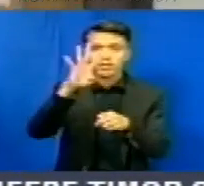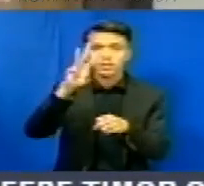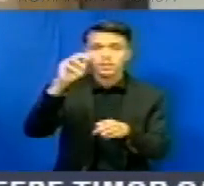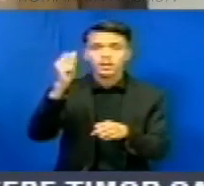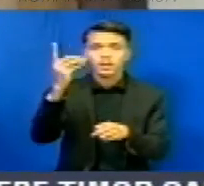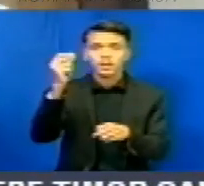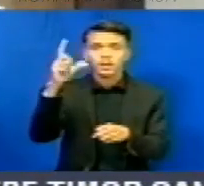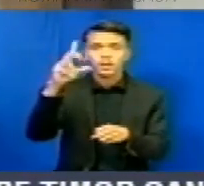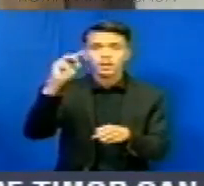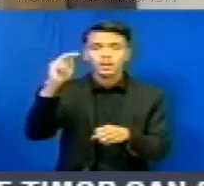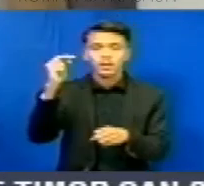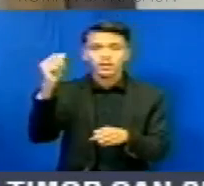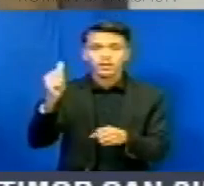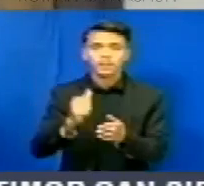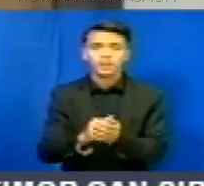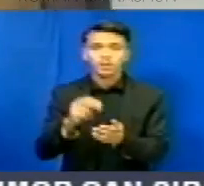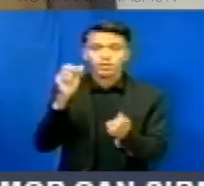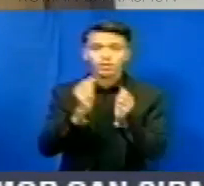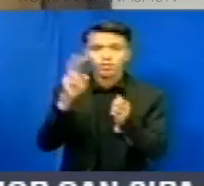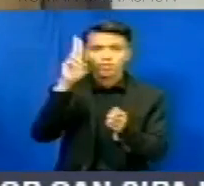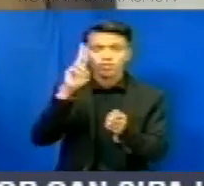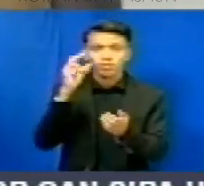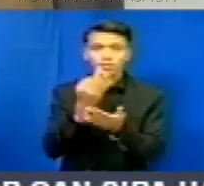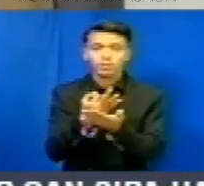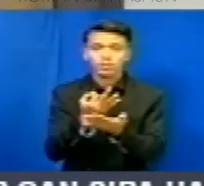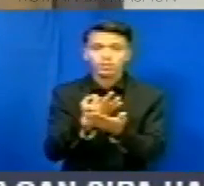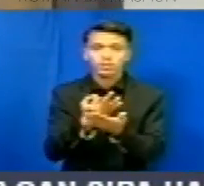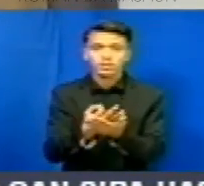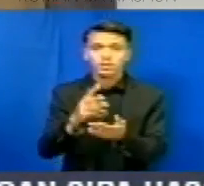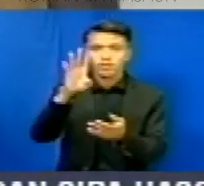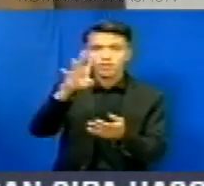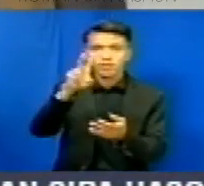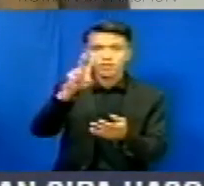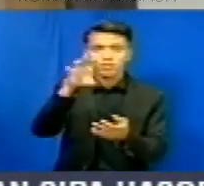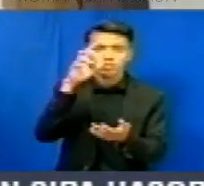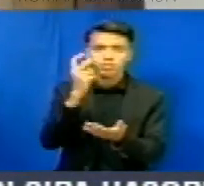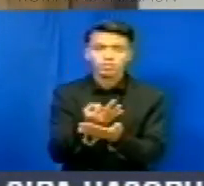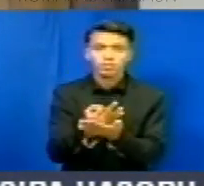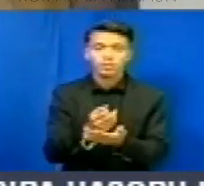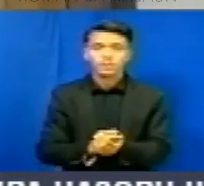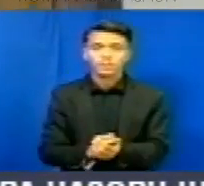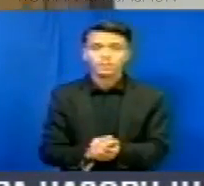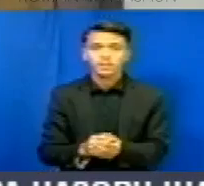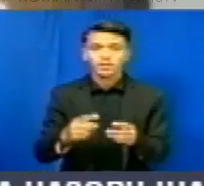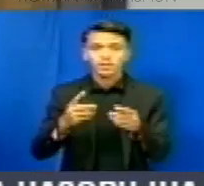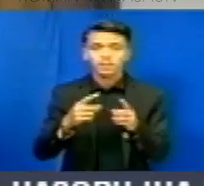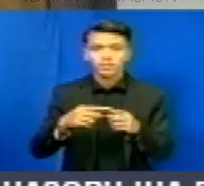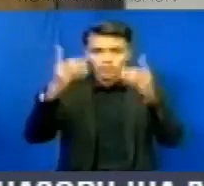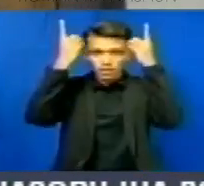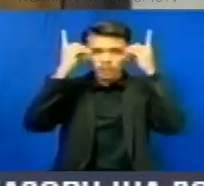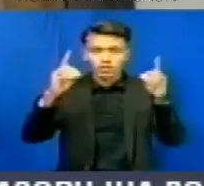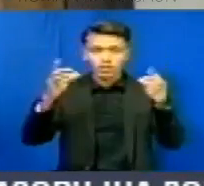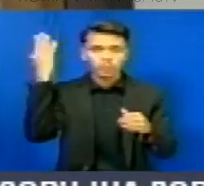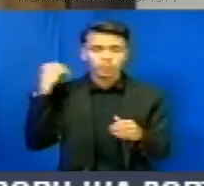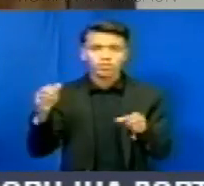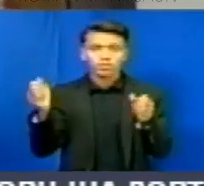Hanjam, no custo judicial dólar americano atus rua cada Arguida. Fundamento tribunal nia hodi mantém decisão anterior ne, tamba